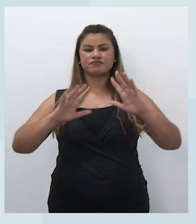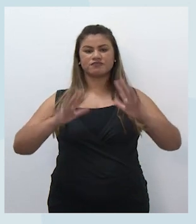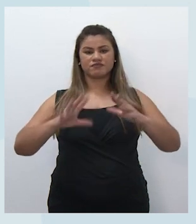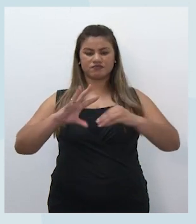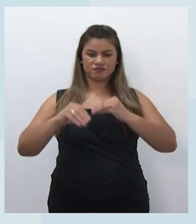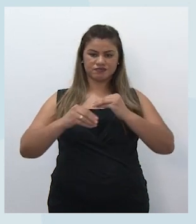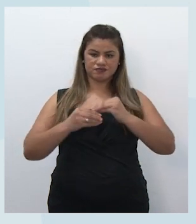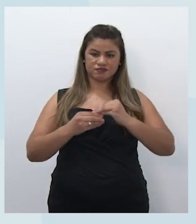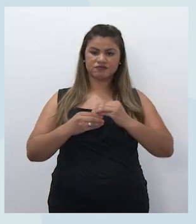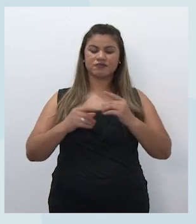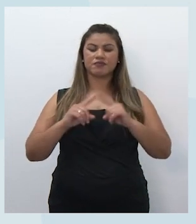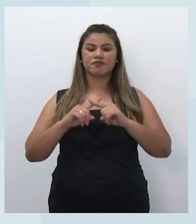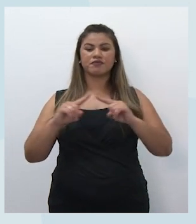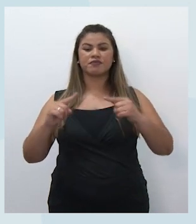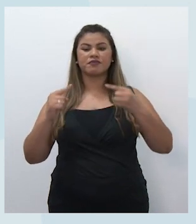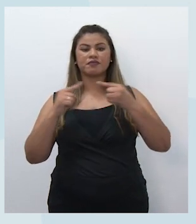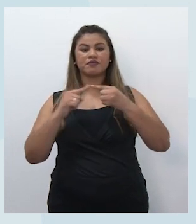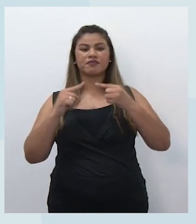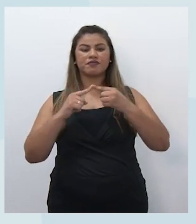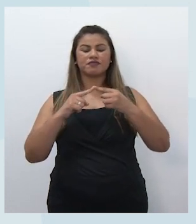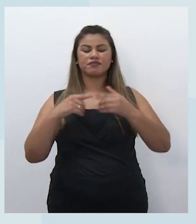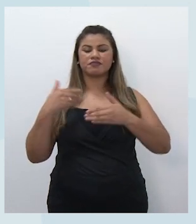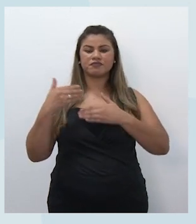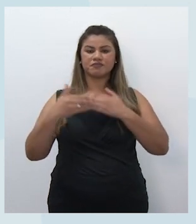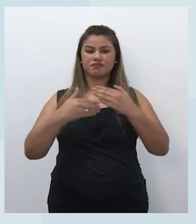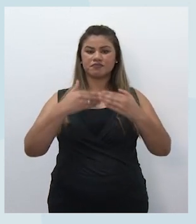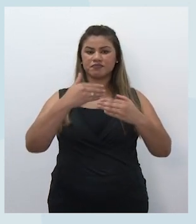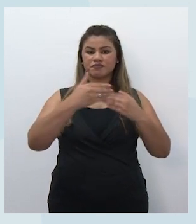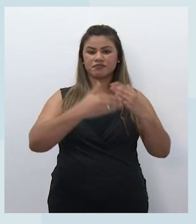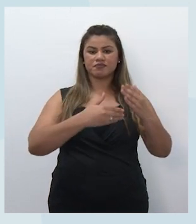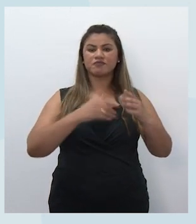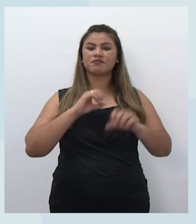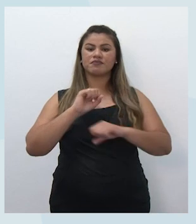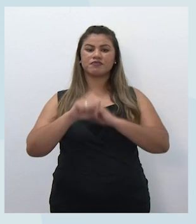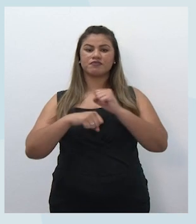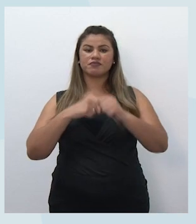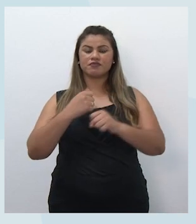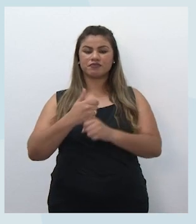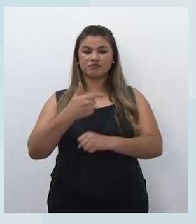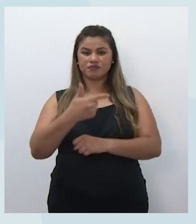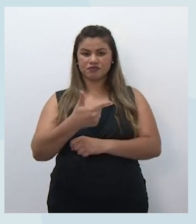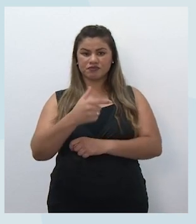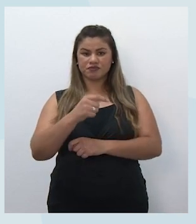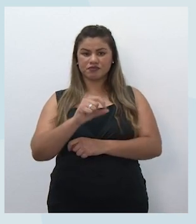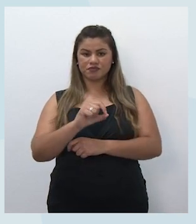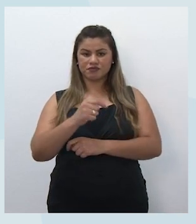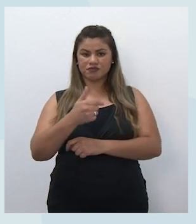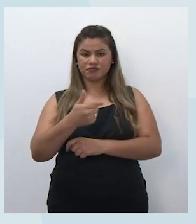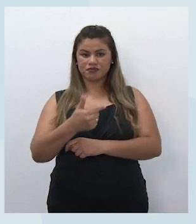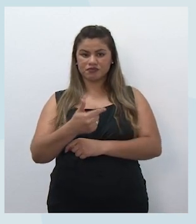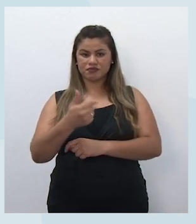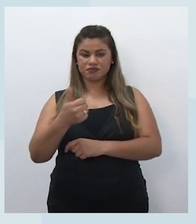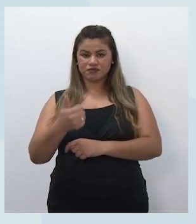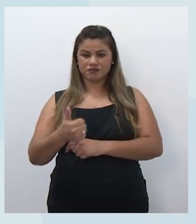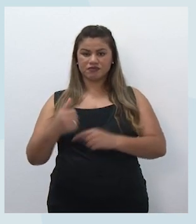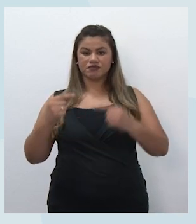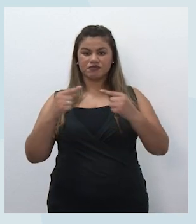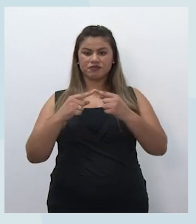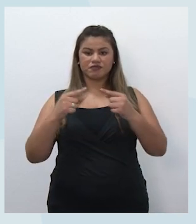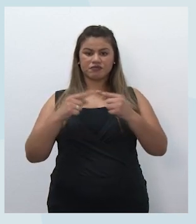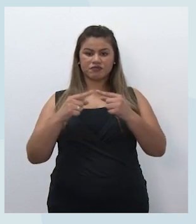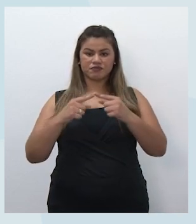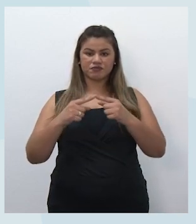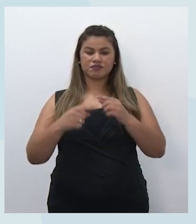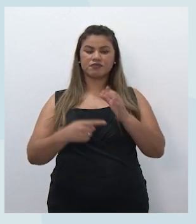né? Se dará de forma gradual. Então, em 2021, teremos um novo ensino médio, com a implementação somente na